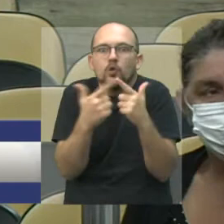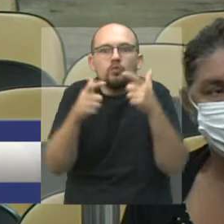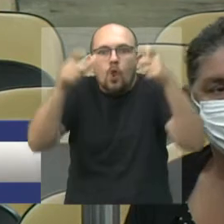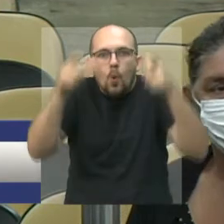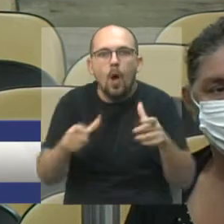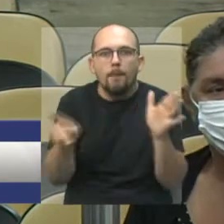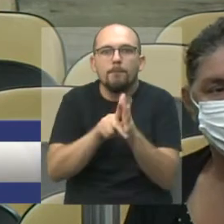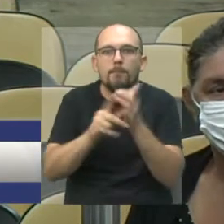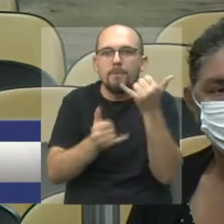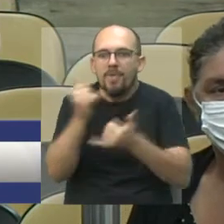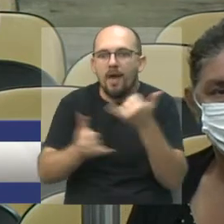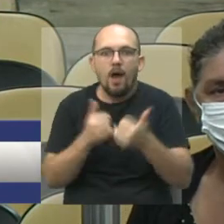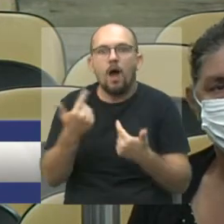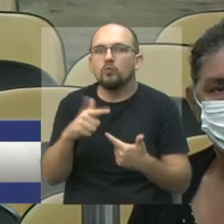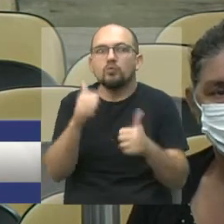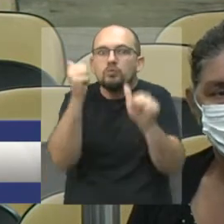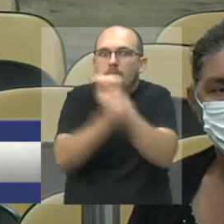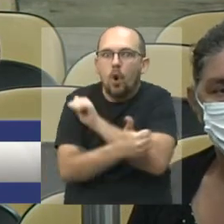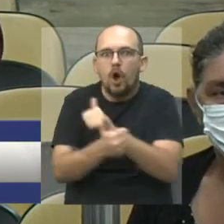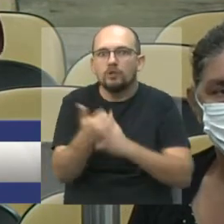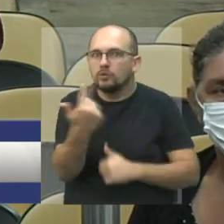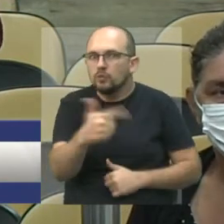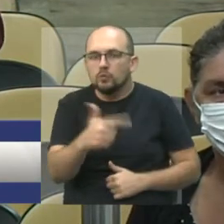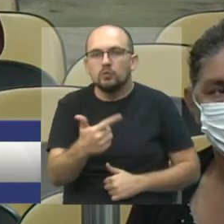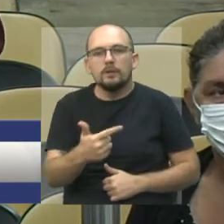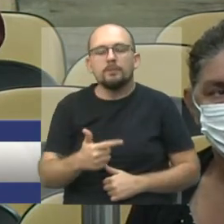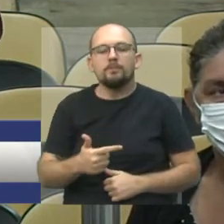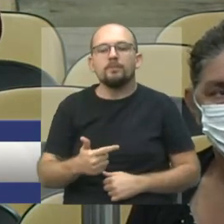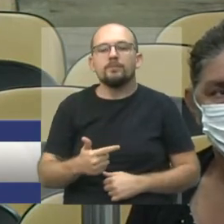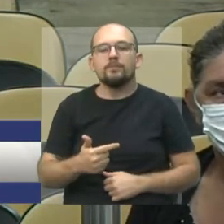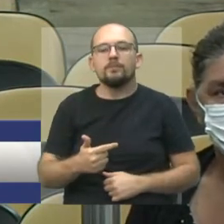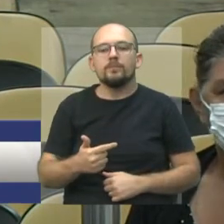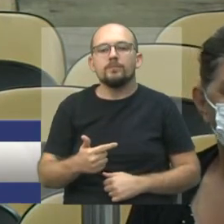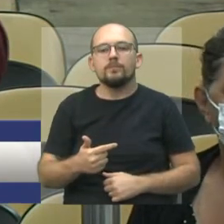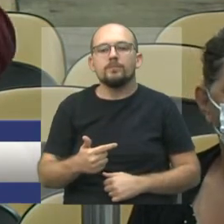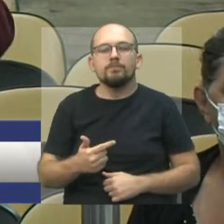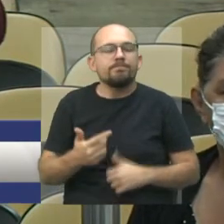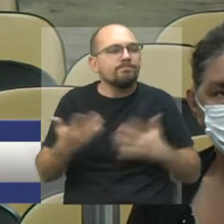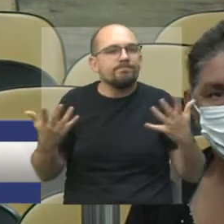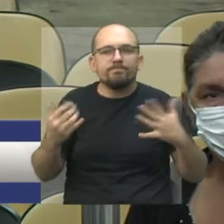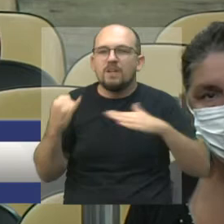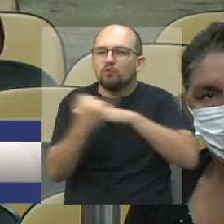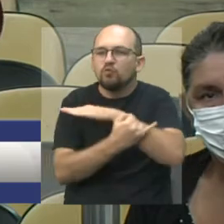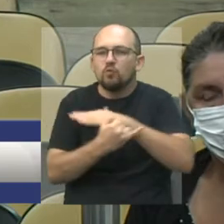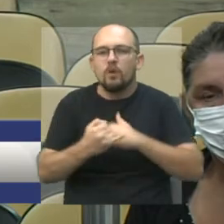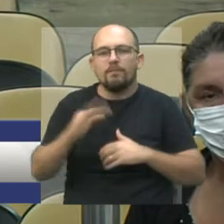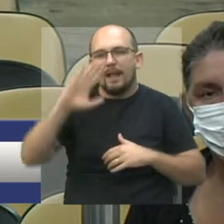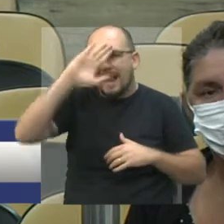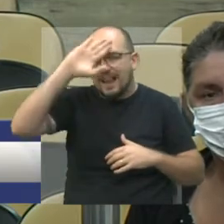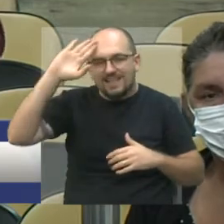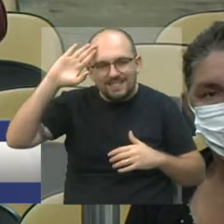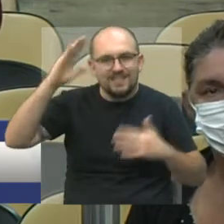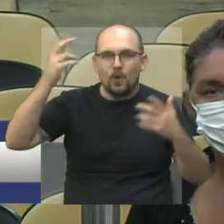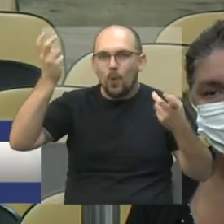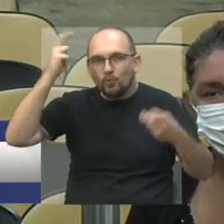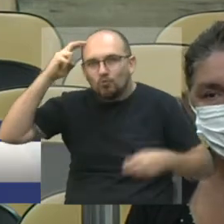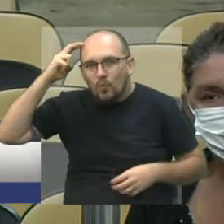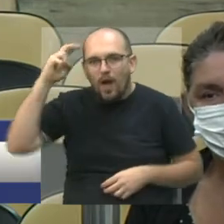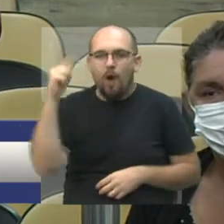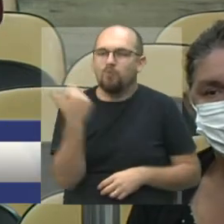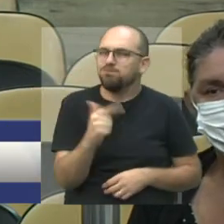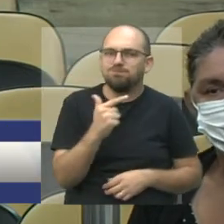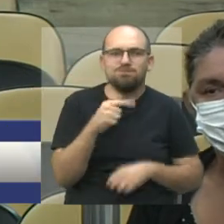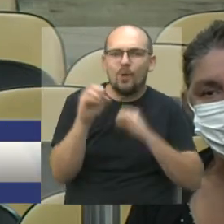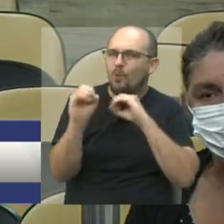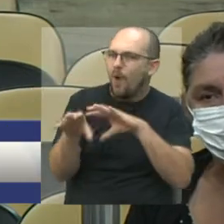nenhuma, nem de esporte, nem de infraestrutura de lazer, nem cultural, nem educacional, nem